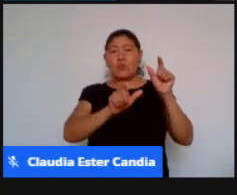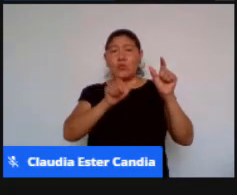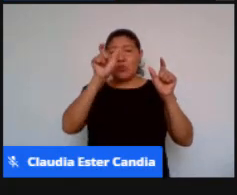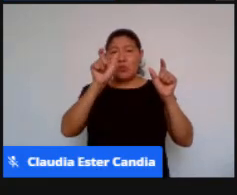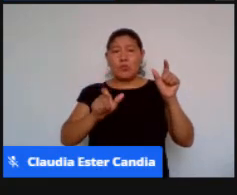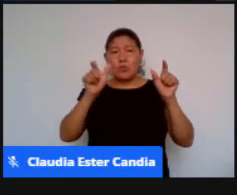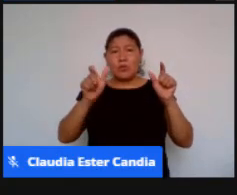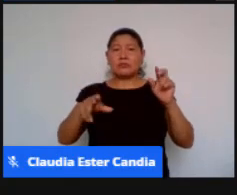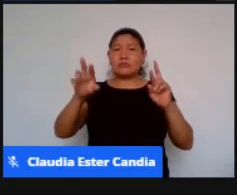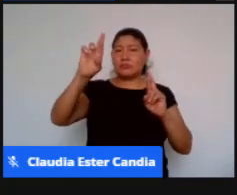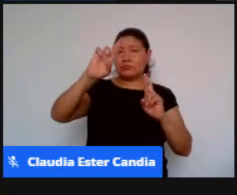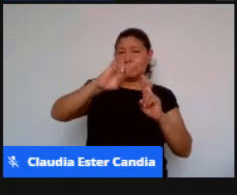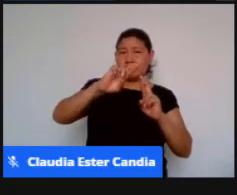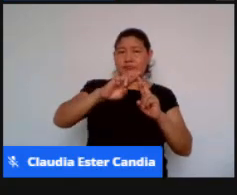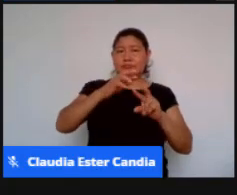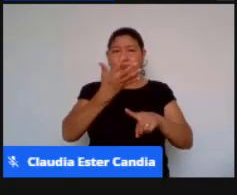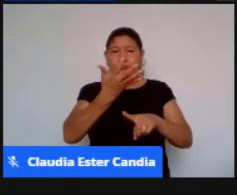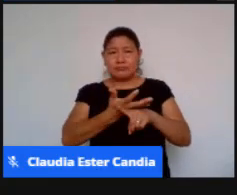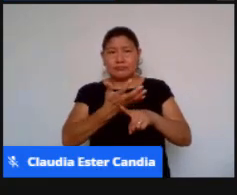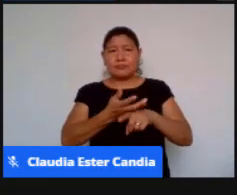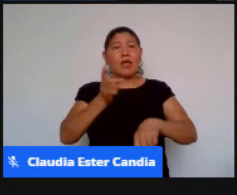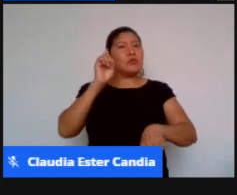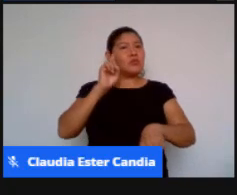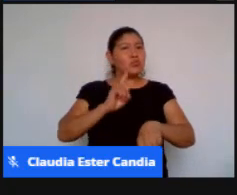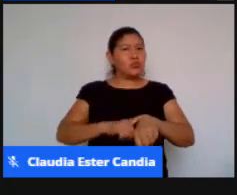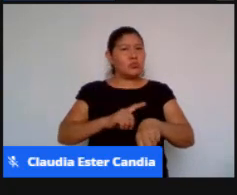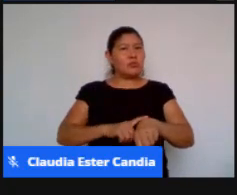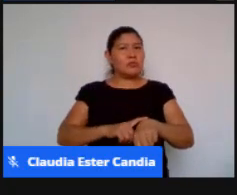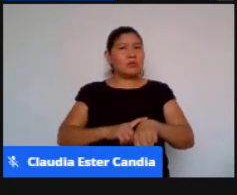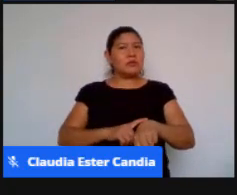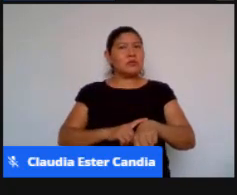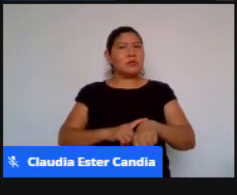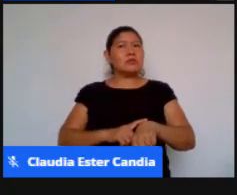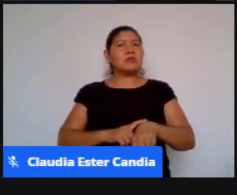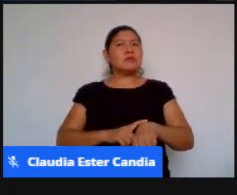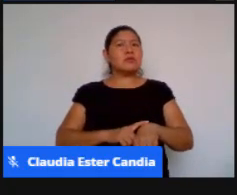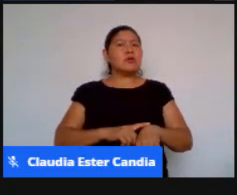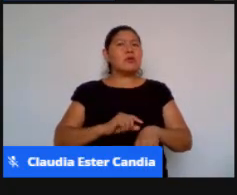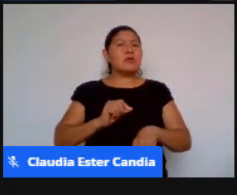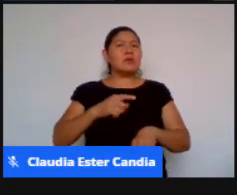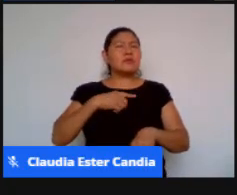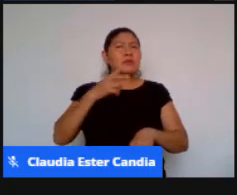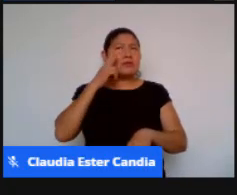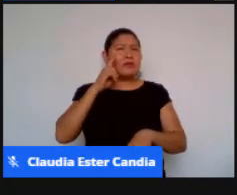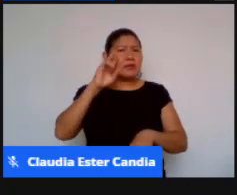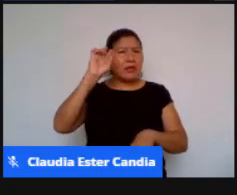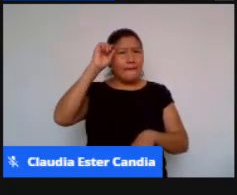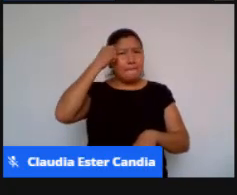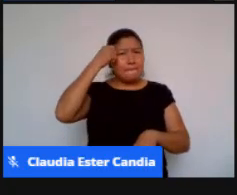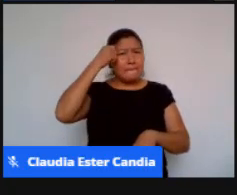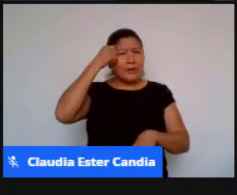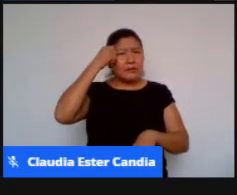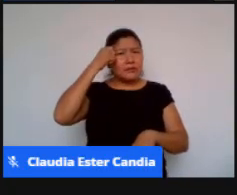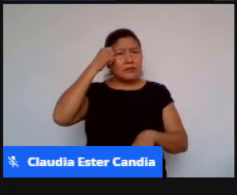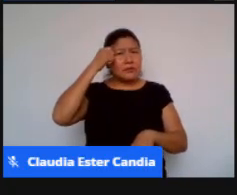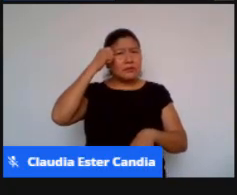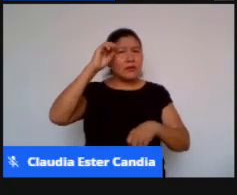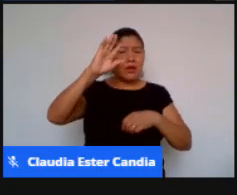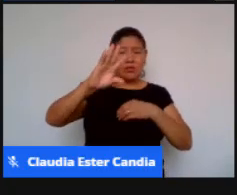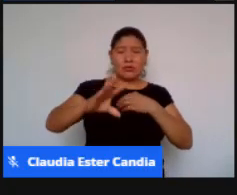curricular circunstancial. O que tiver em negrito é o que nós inserimos,